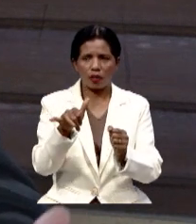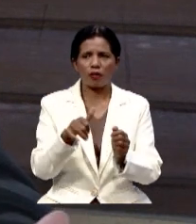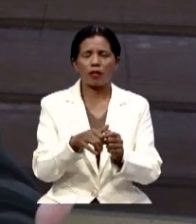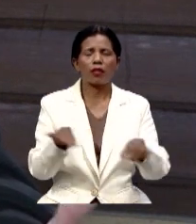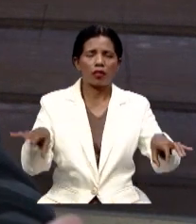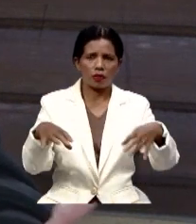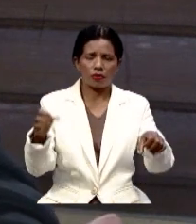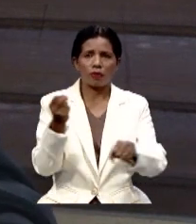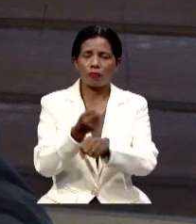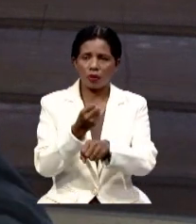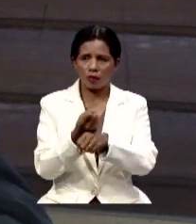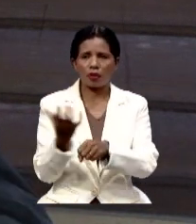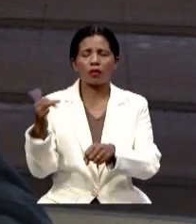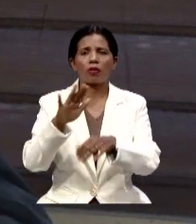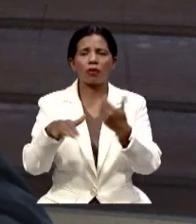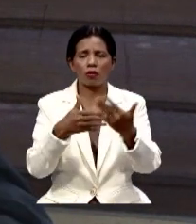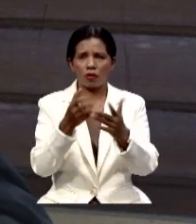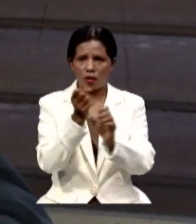esforço na vez Ciro de Carlau,